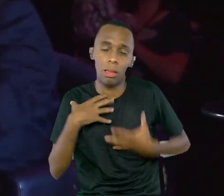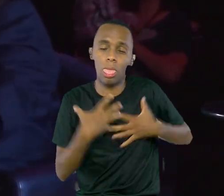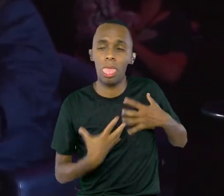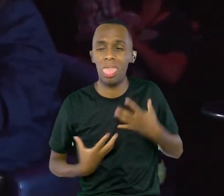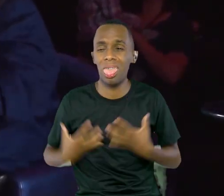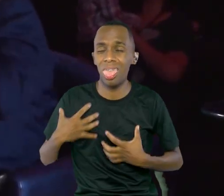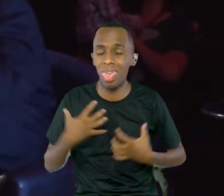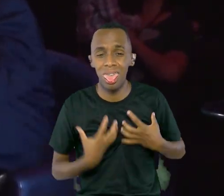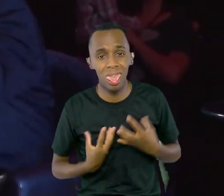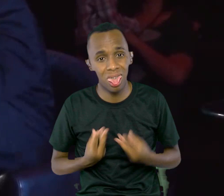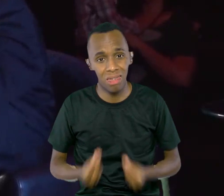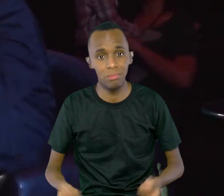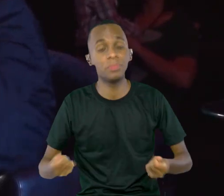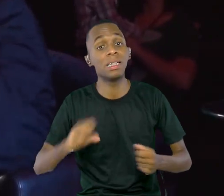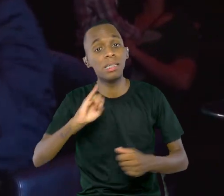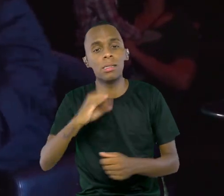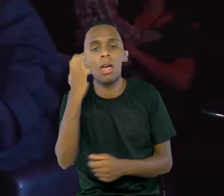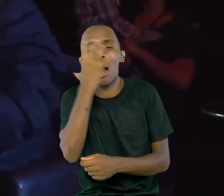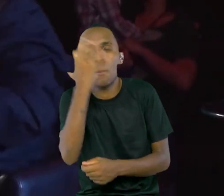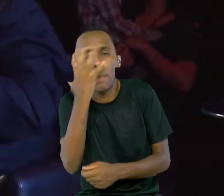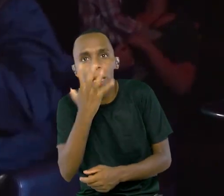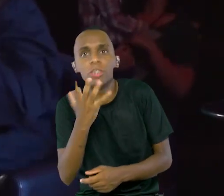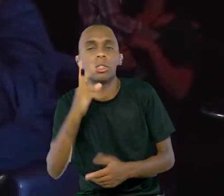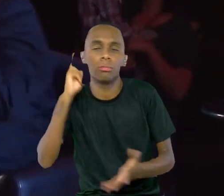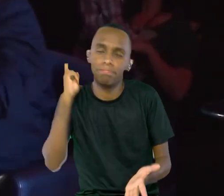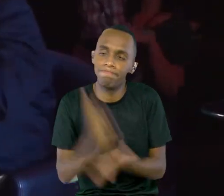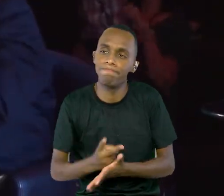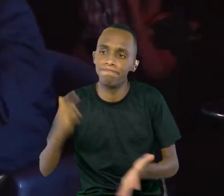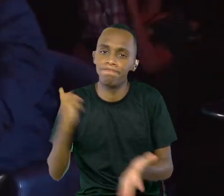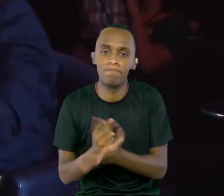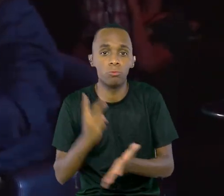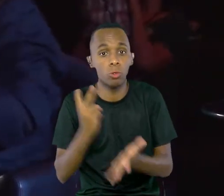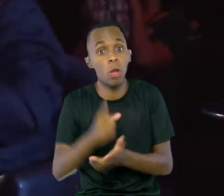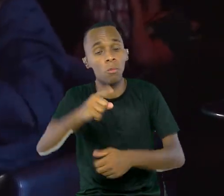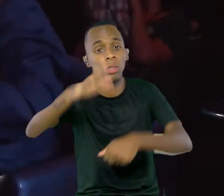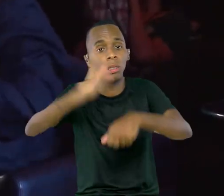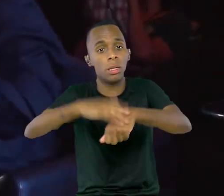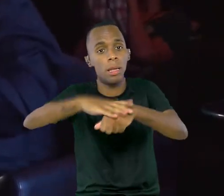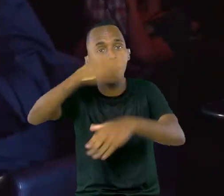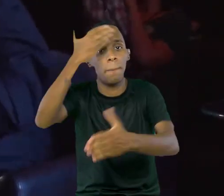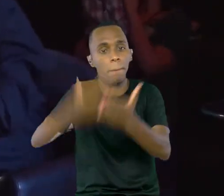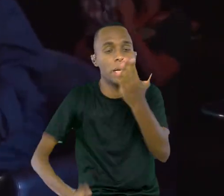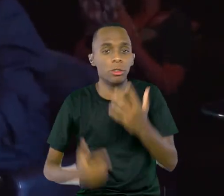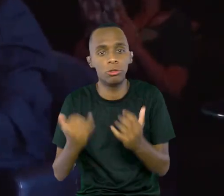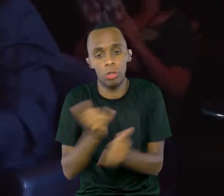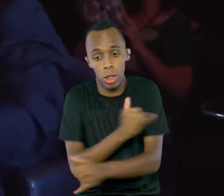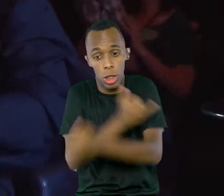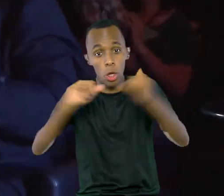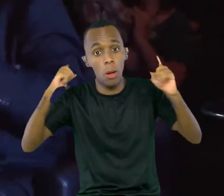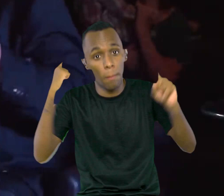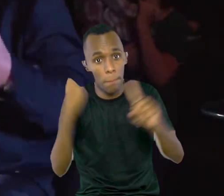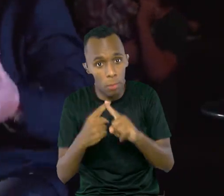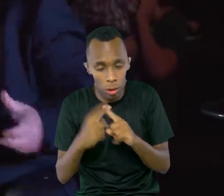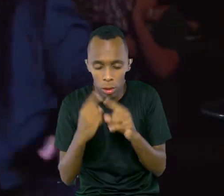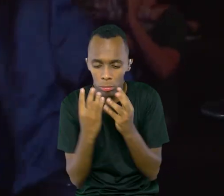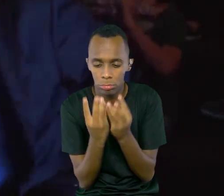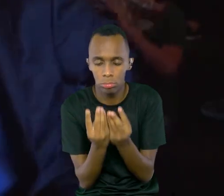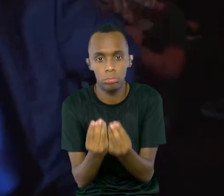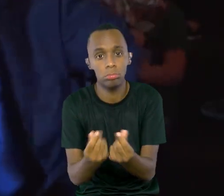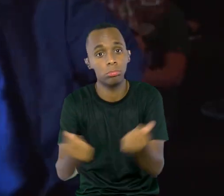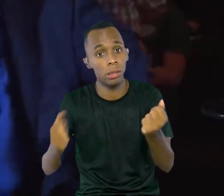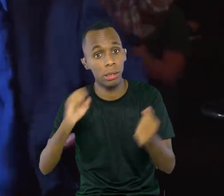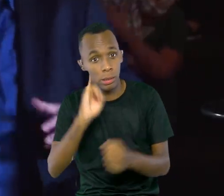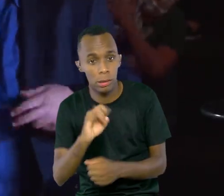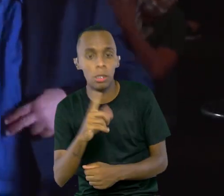desgasta, ela te consome. Se você é apaixonado de modo contínuo, você perde energia, porque ela